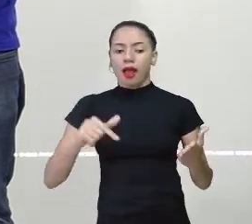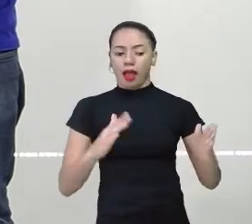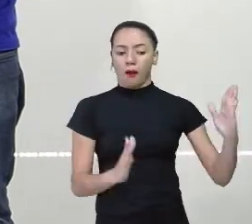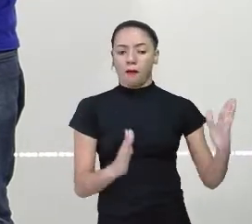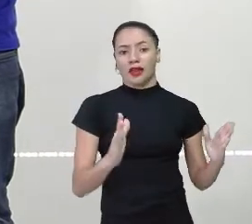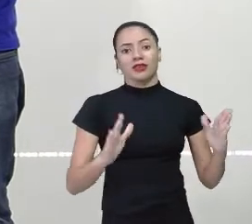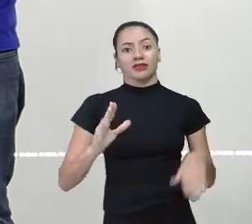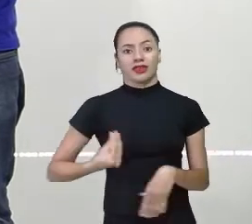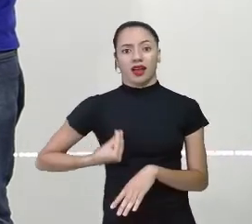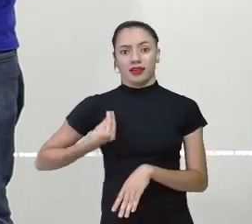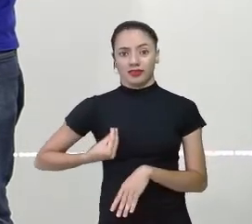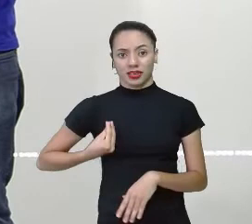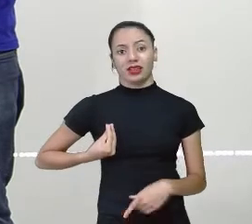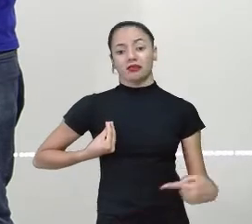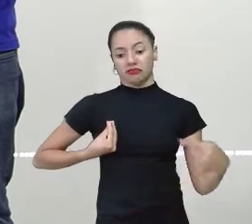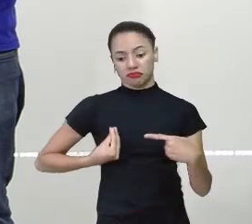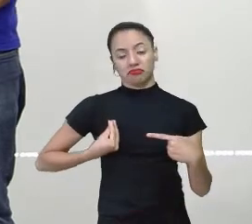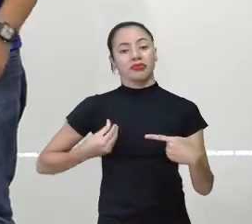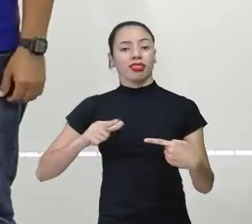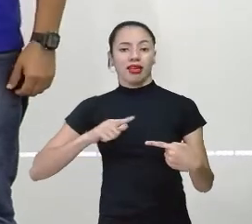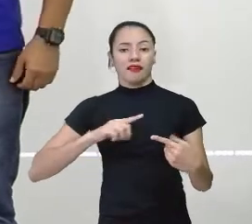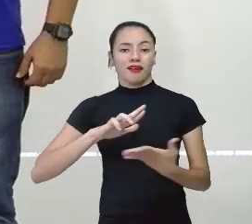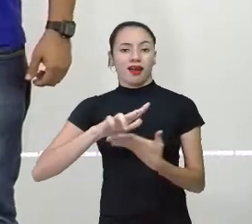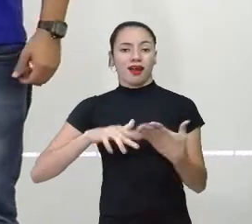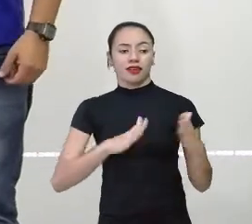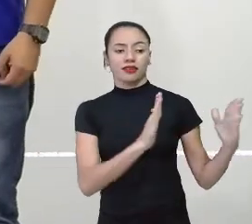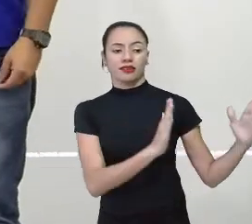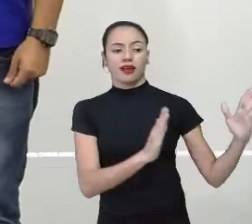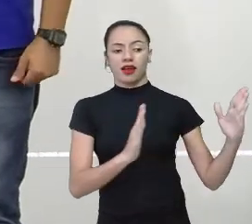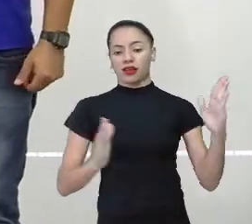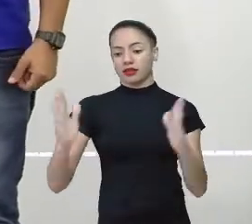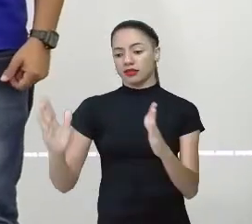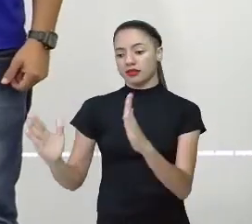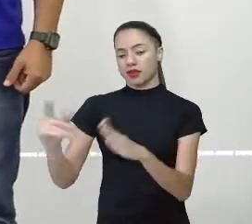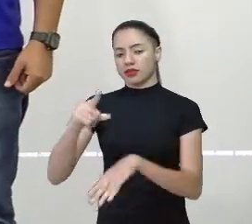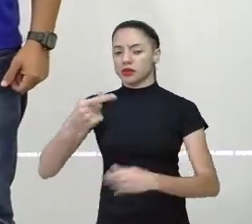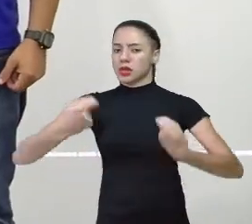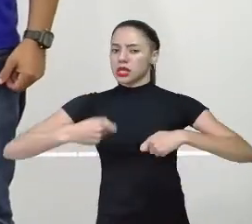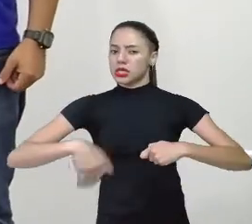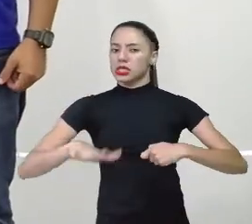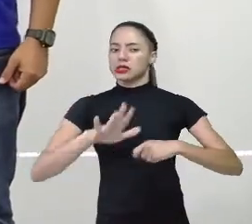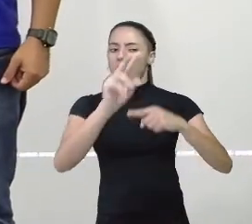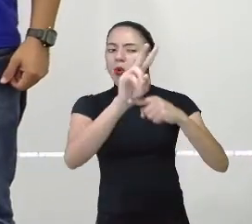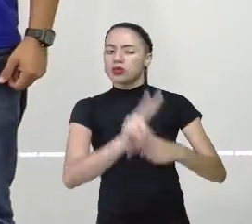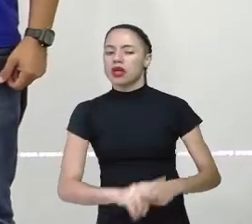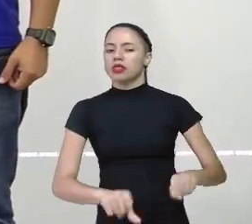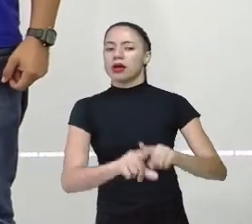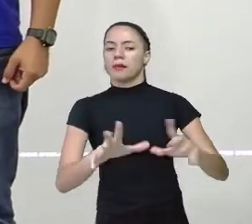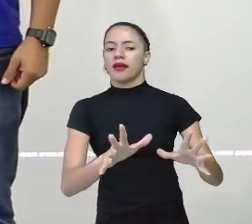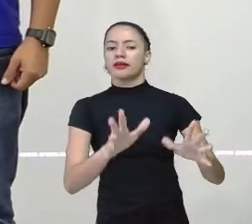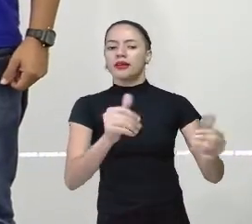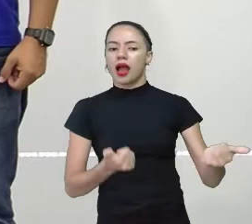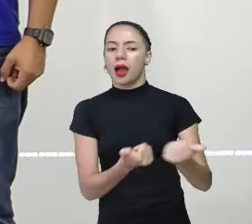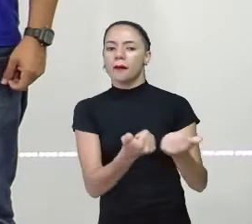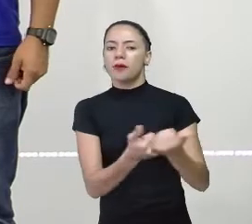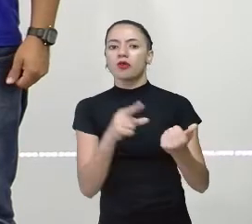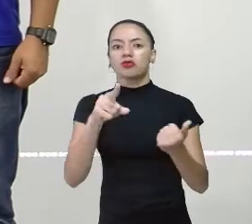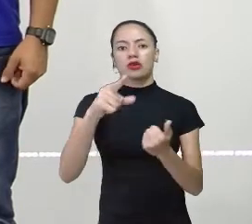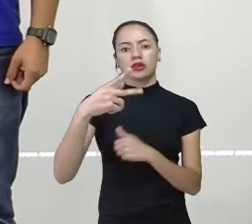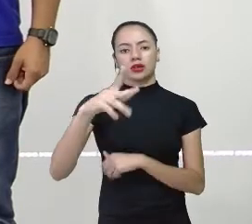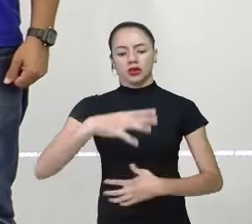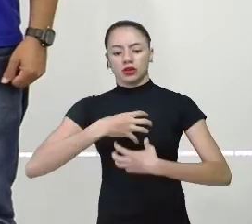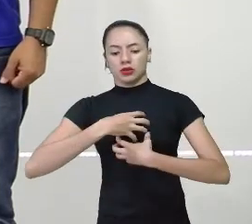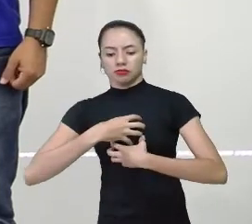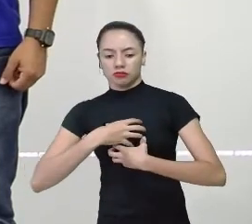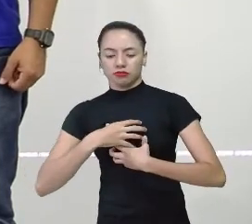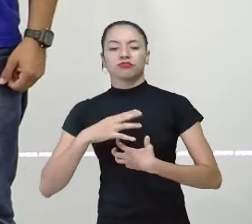por ela, a vida ela é feita de muitas fases. E você ter esse cuidado, esse apoio com você, com seu emocional, com suas relações, vai